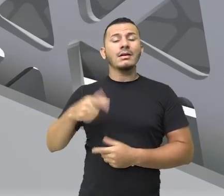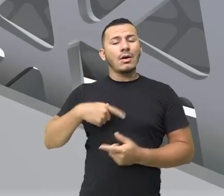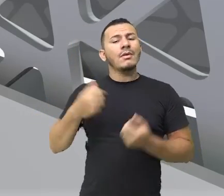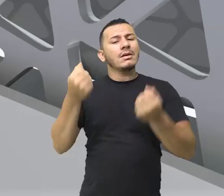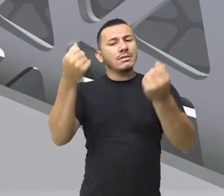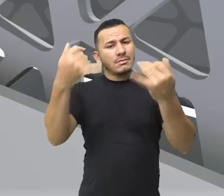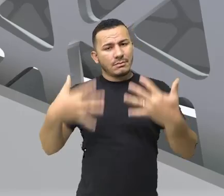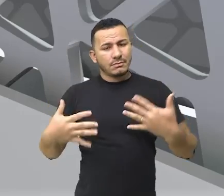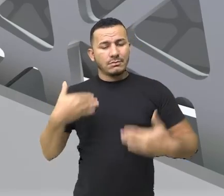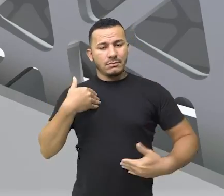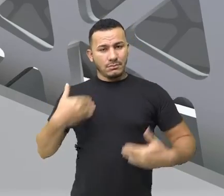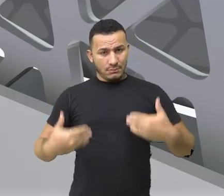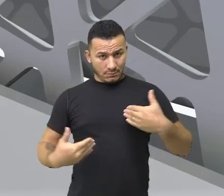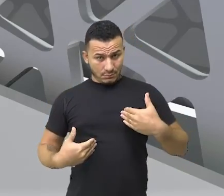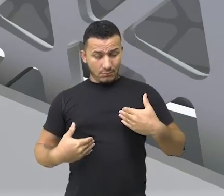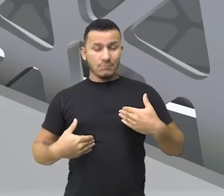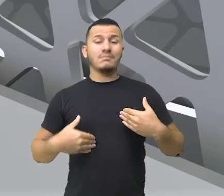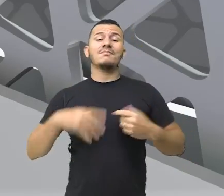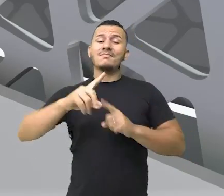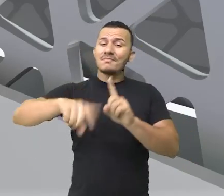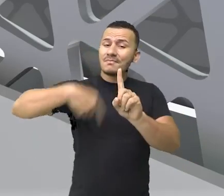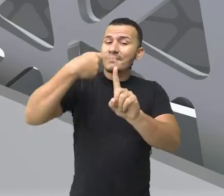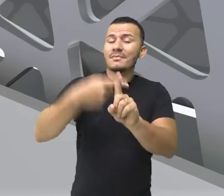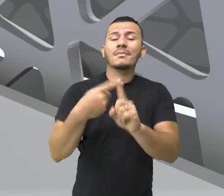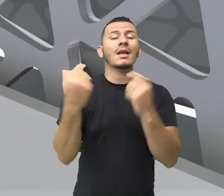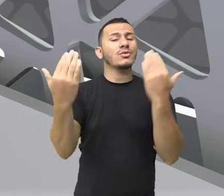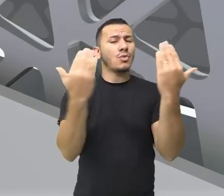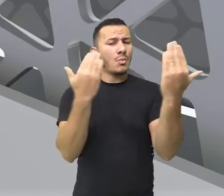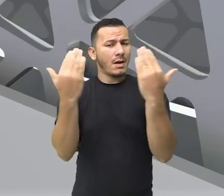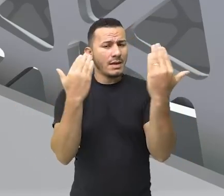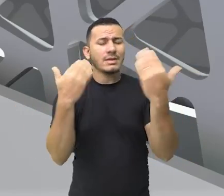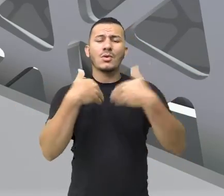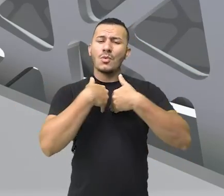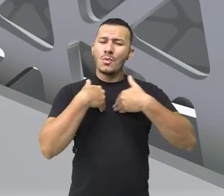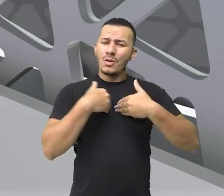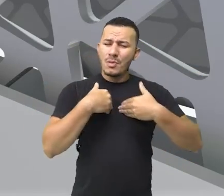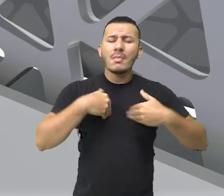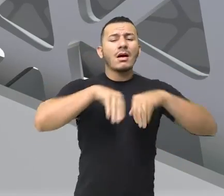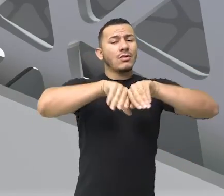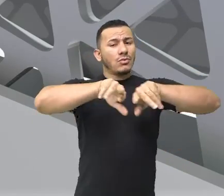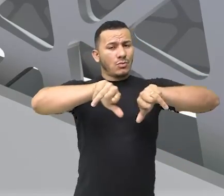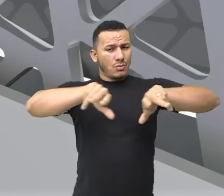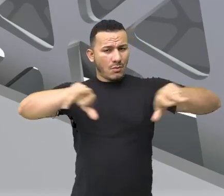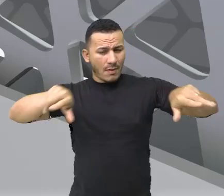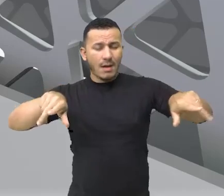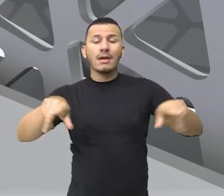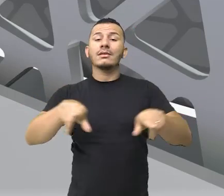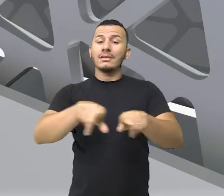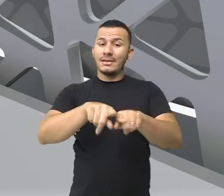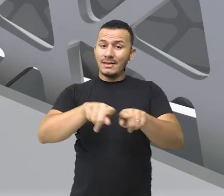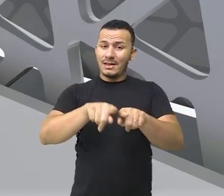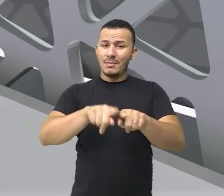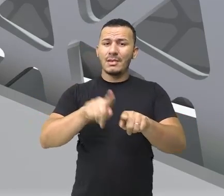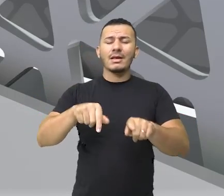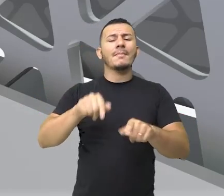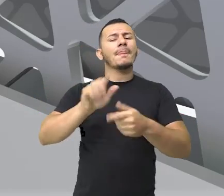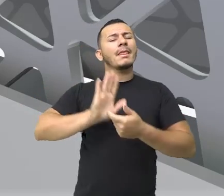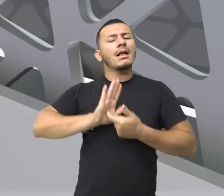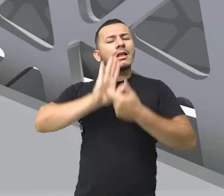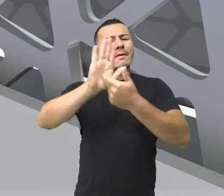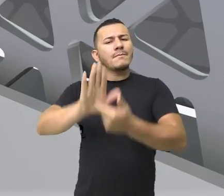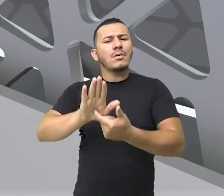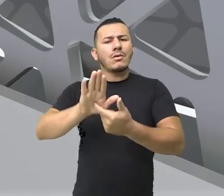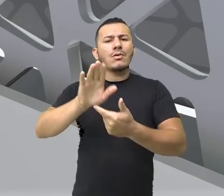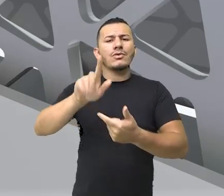é fisicamente, ele faz comparações com seres da natureza ao seu redor, e aí ele vai